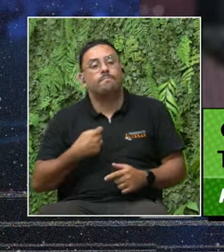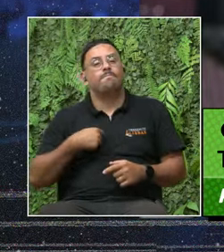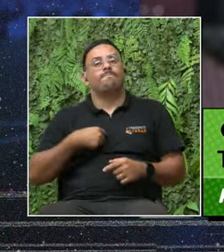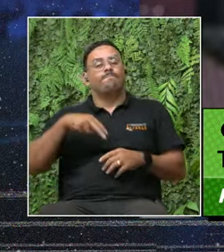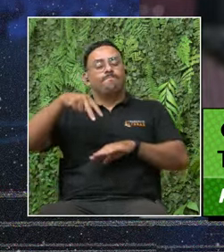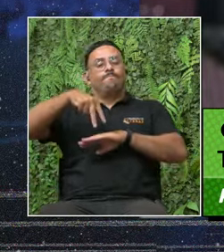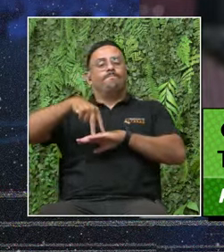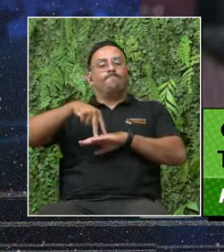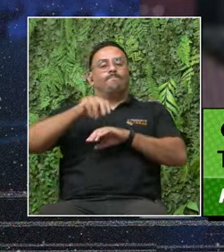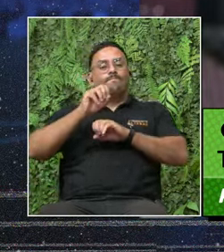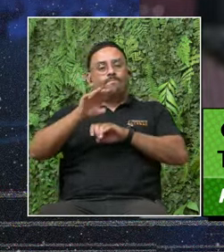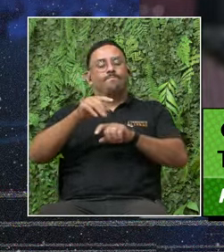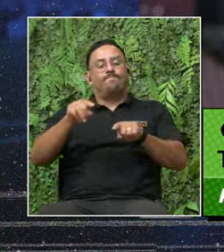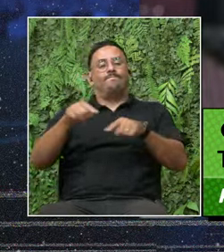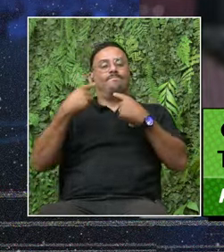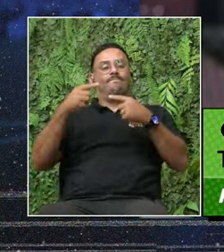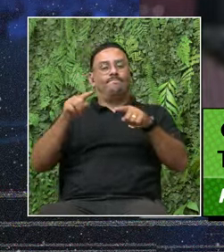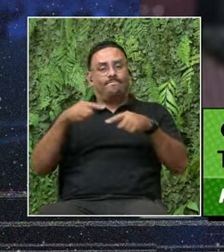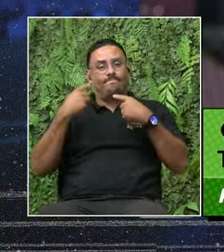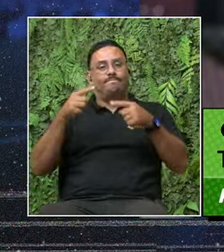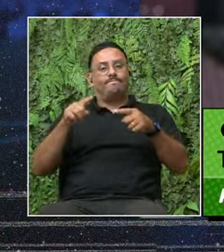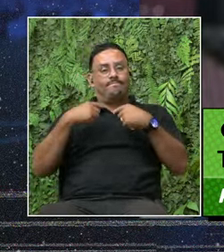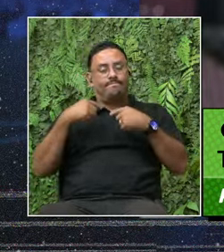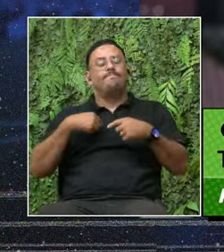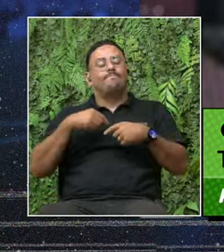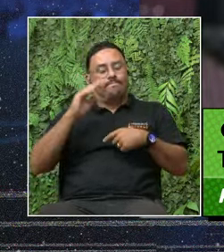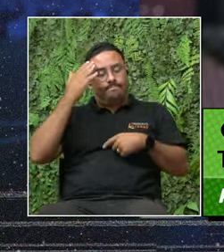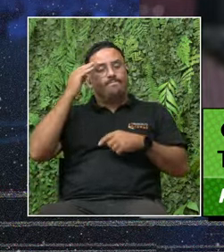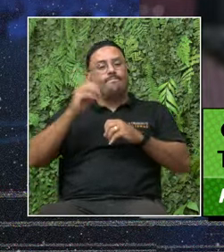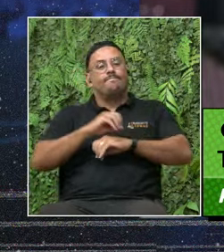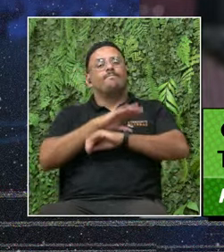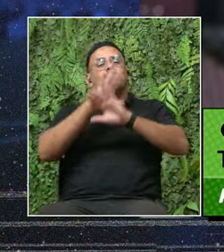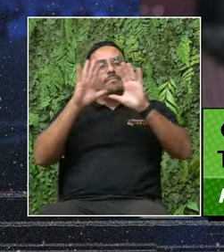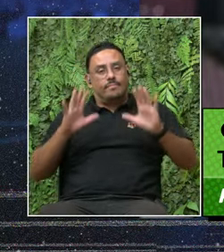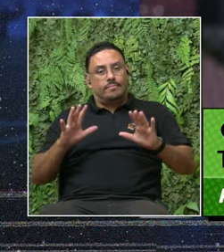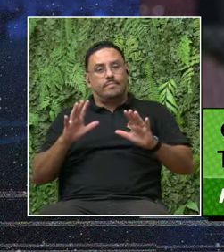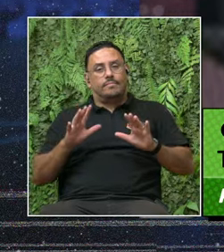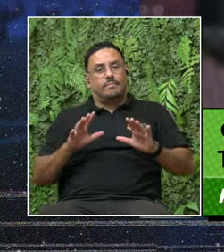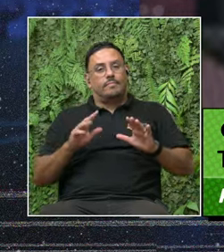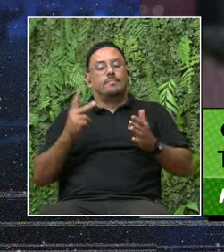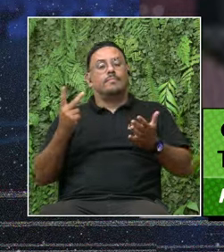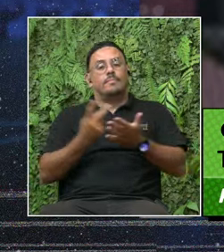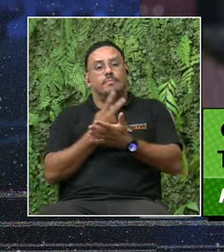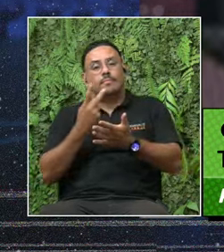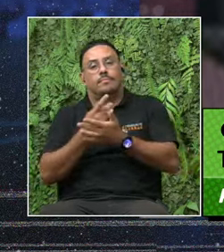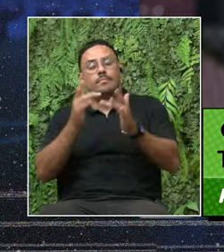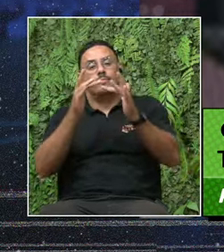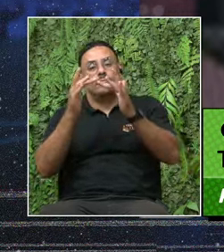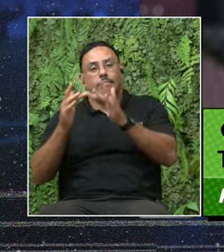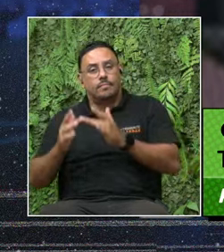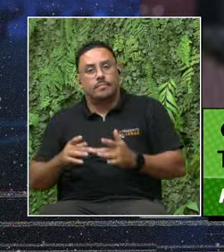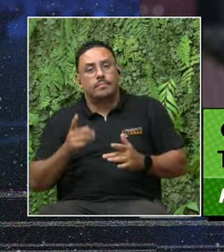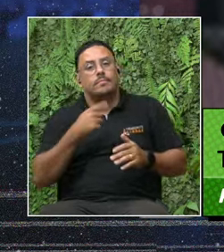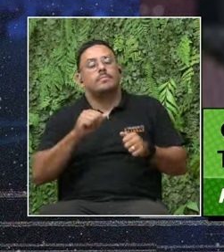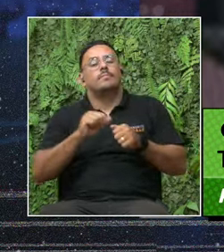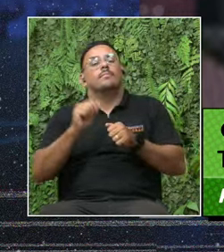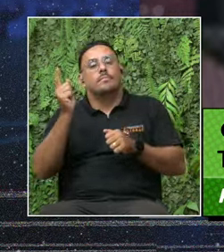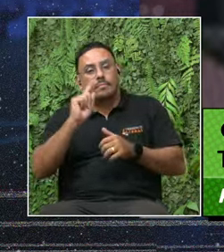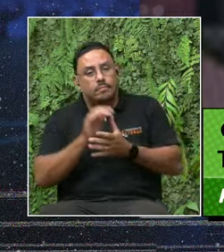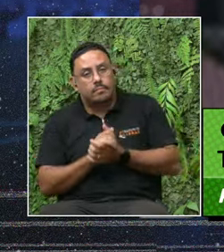trinador critic Claro anlis que atir deora